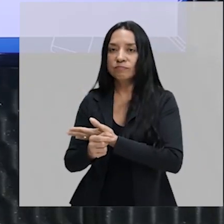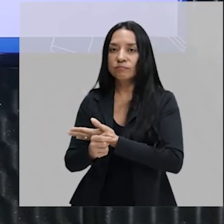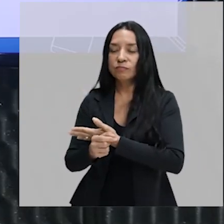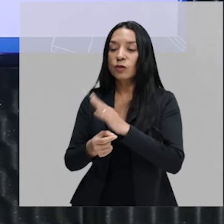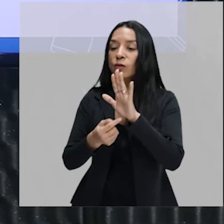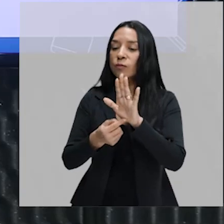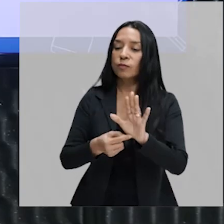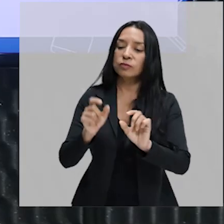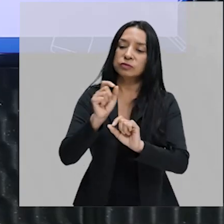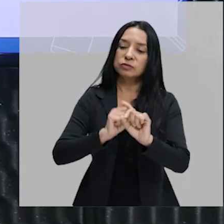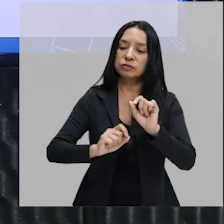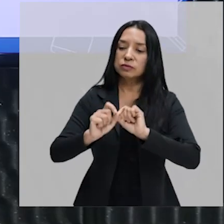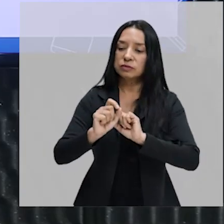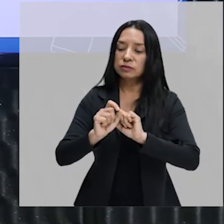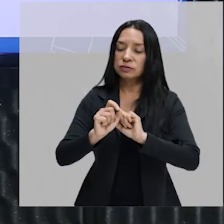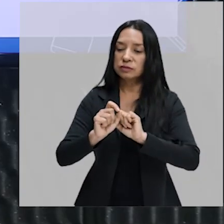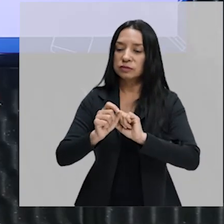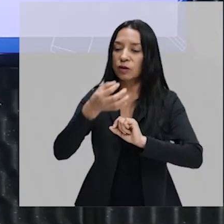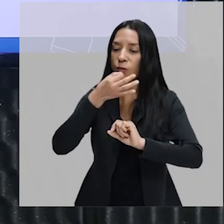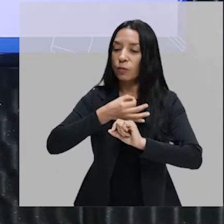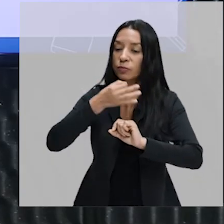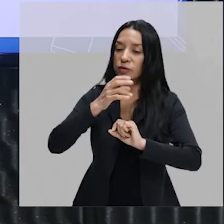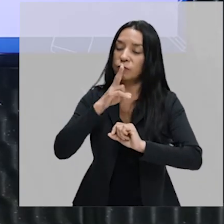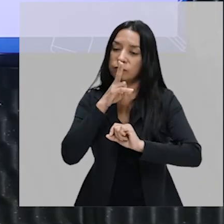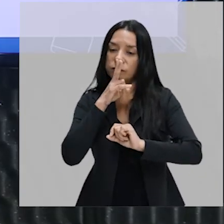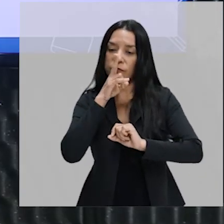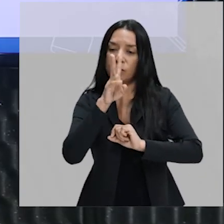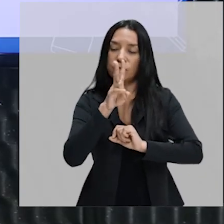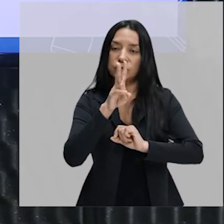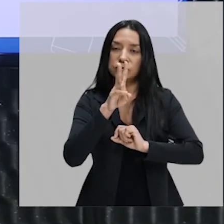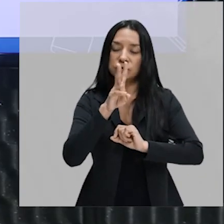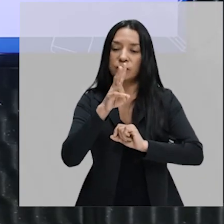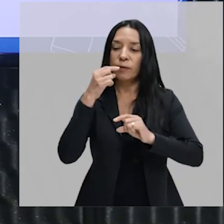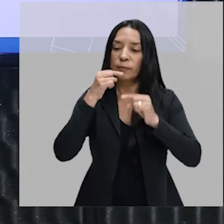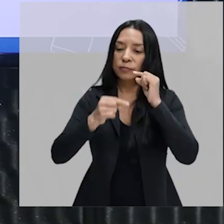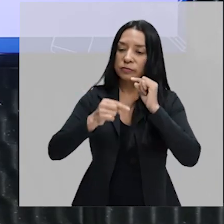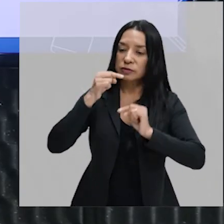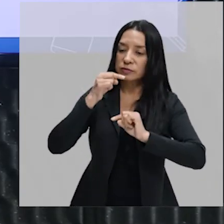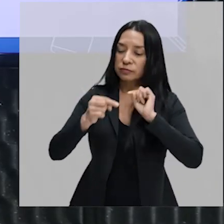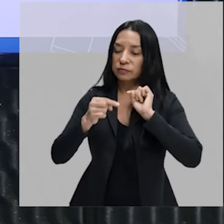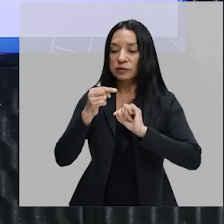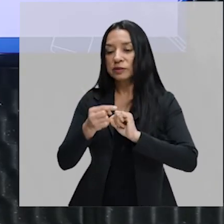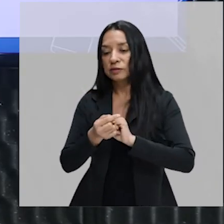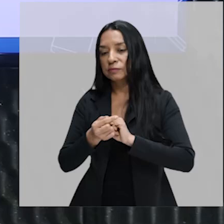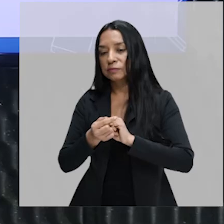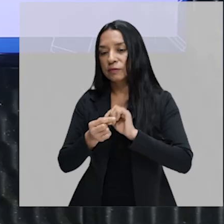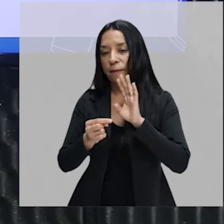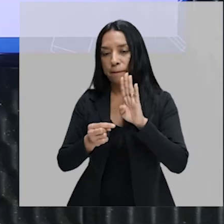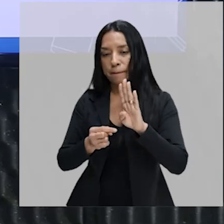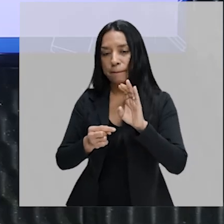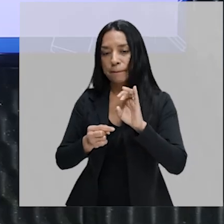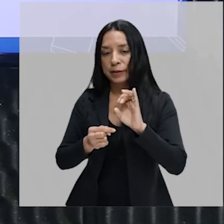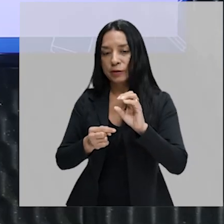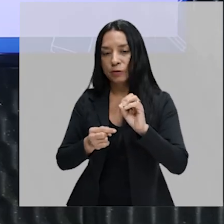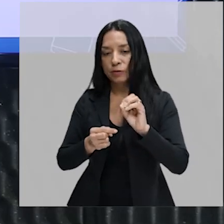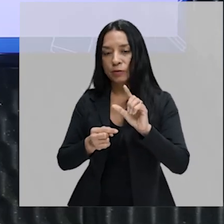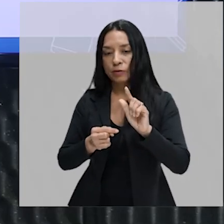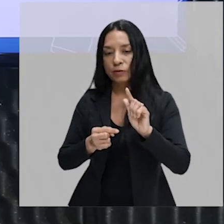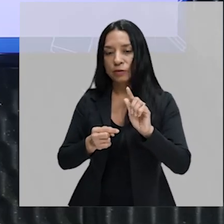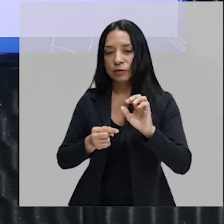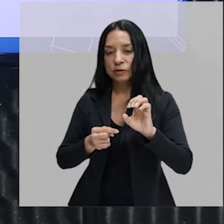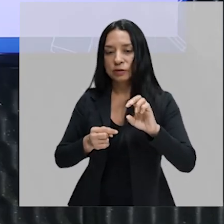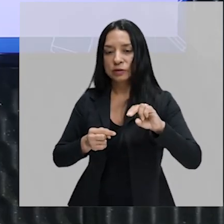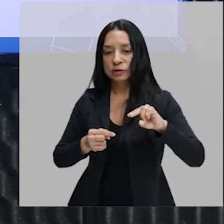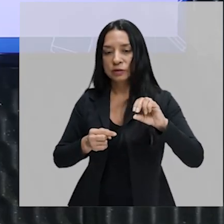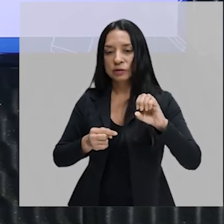traz um argumento bem forte para defender a biogênese, porque ó, o vidro ficou tampadinho. Como